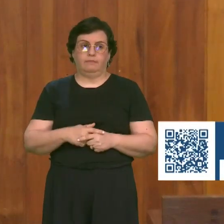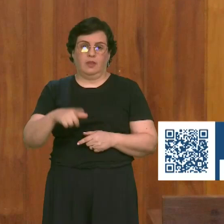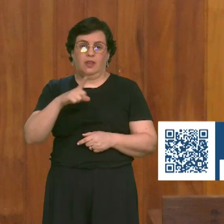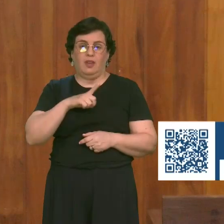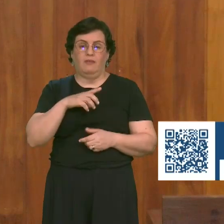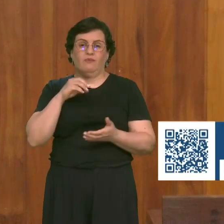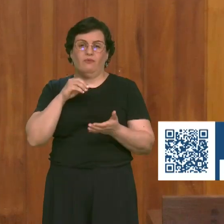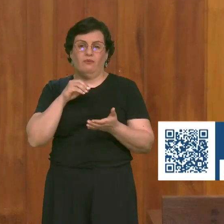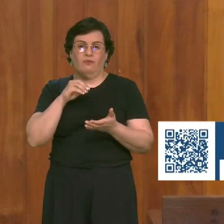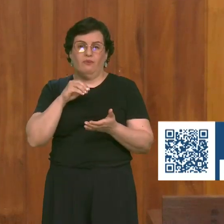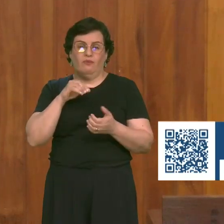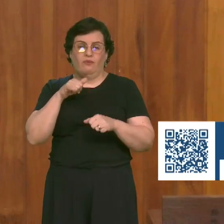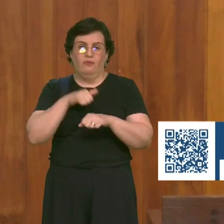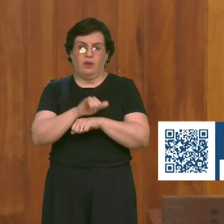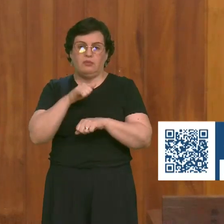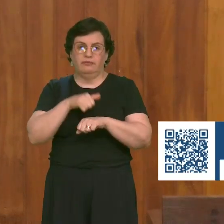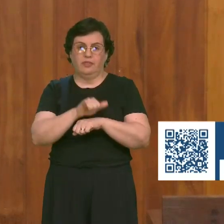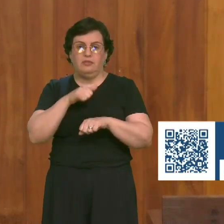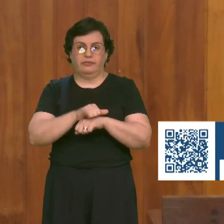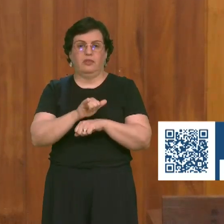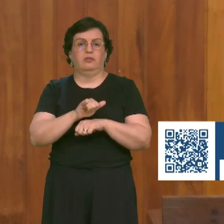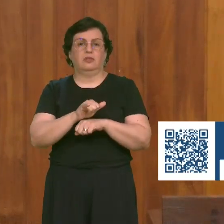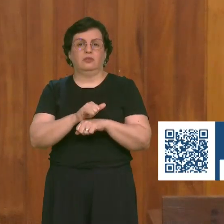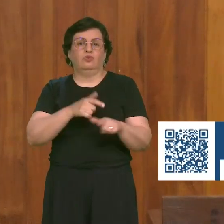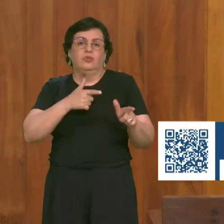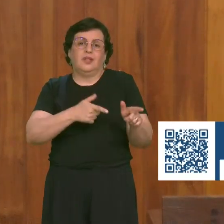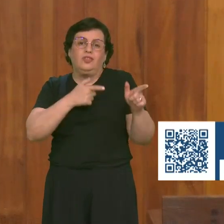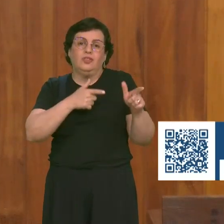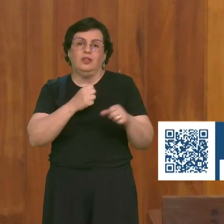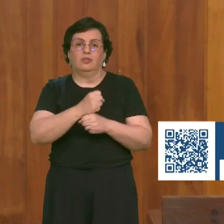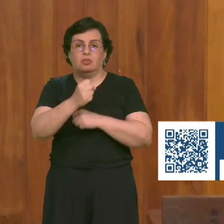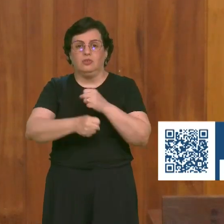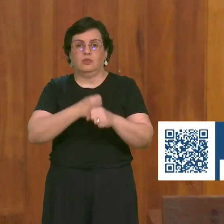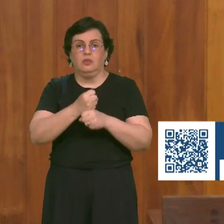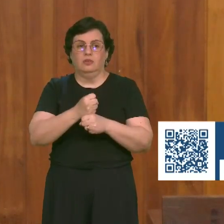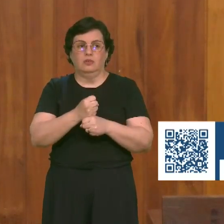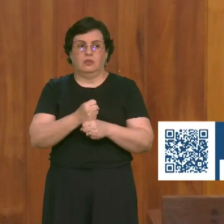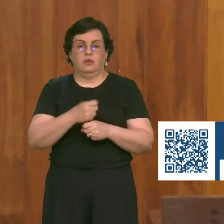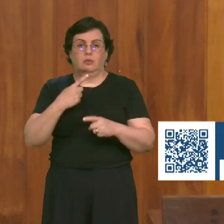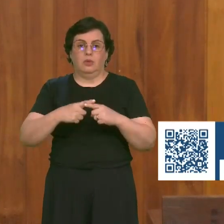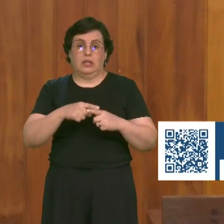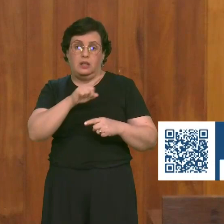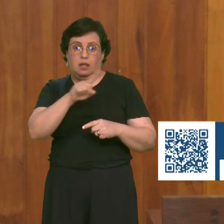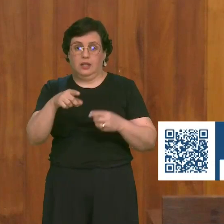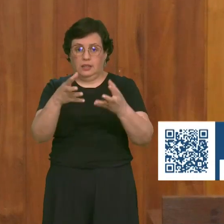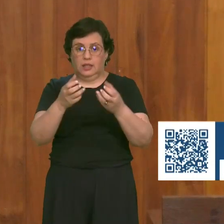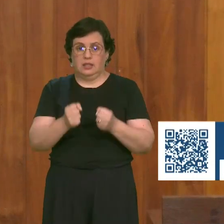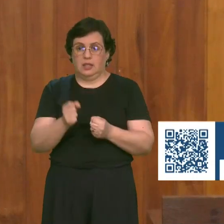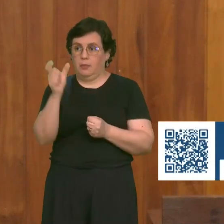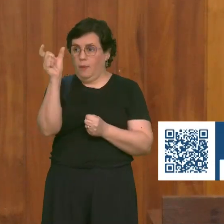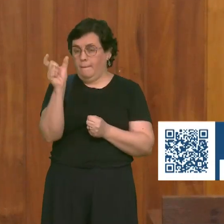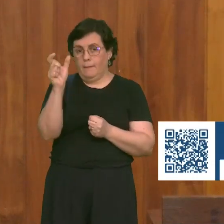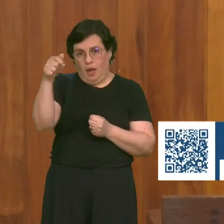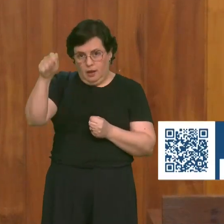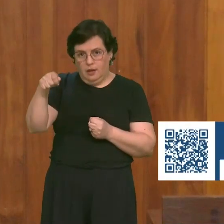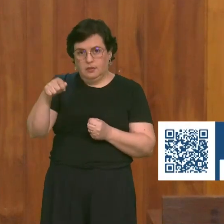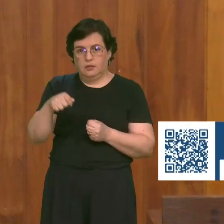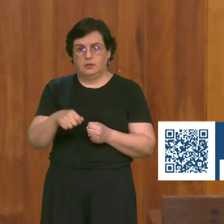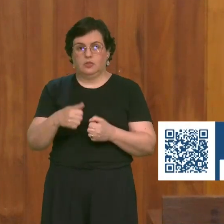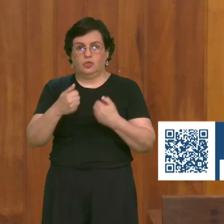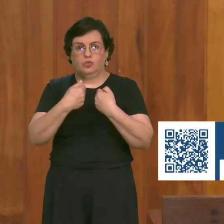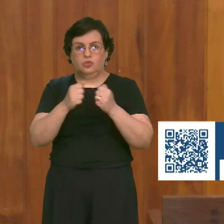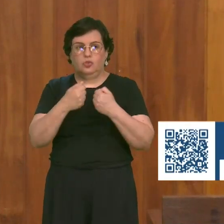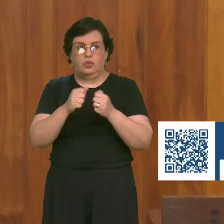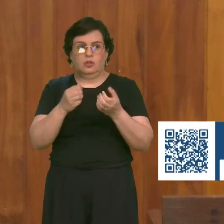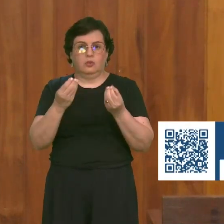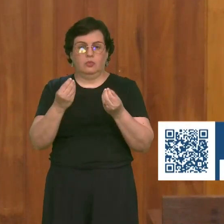ter muita falta dos atiradores no decorrer do ano eles recebem esse passe de ônibus e muitos deles